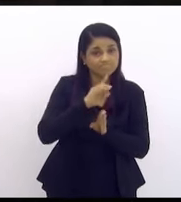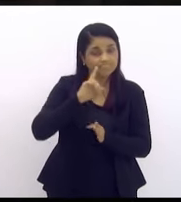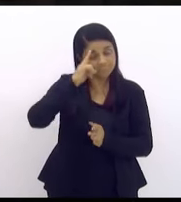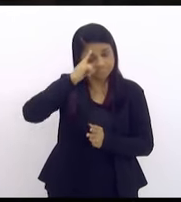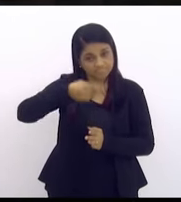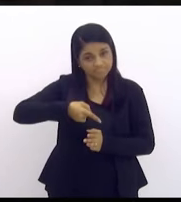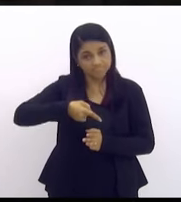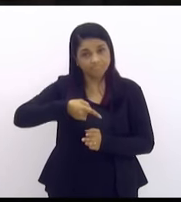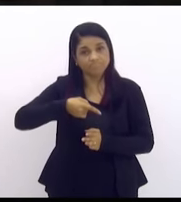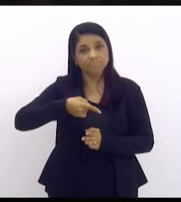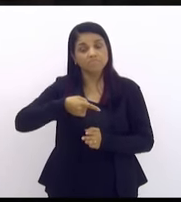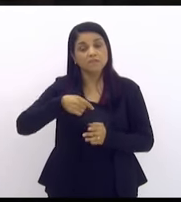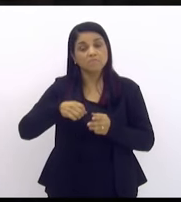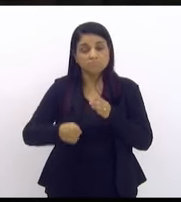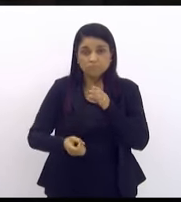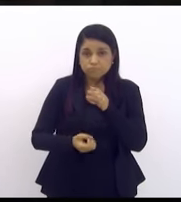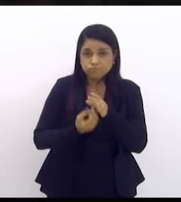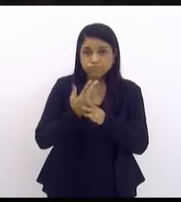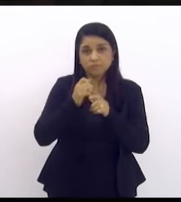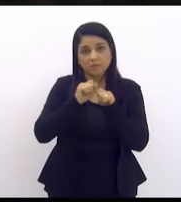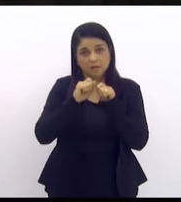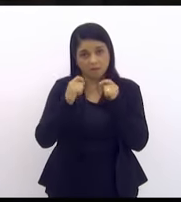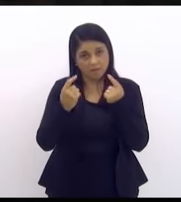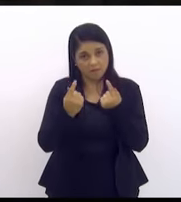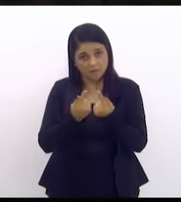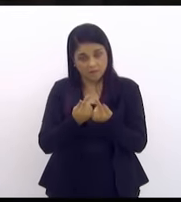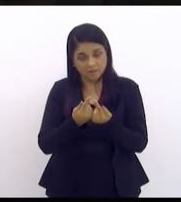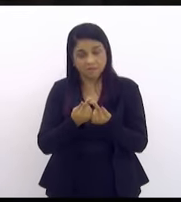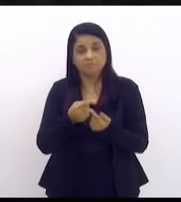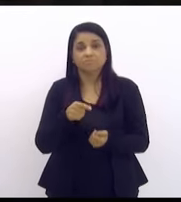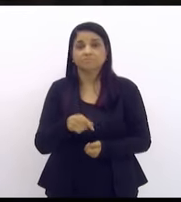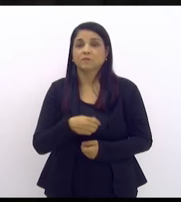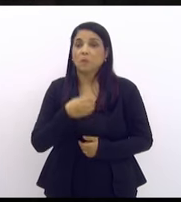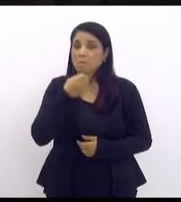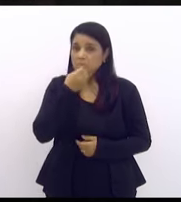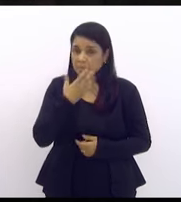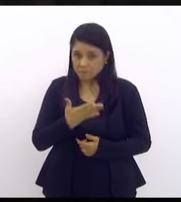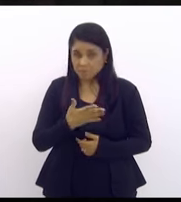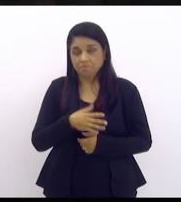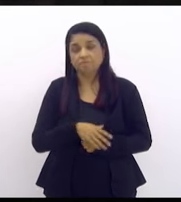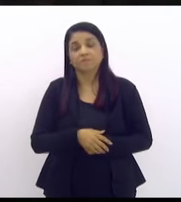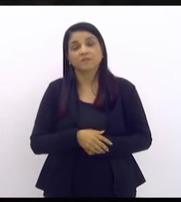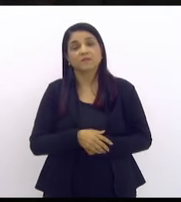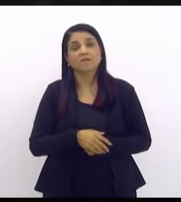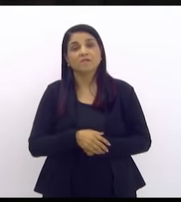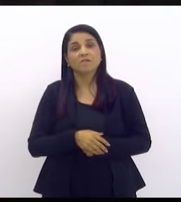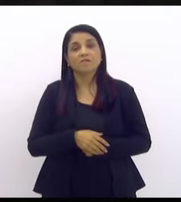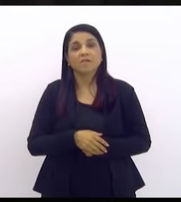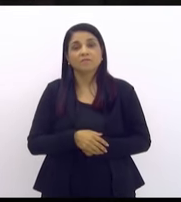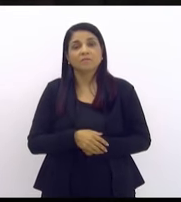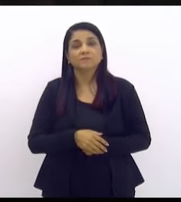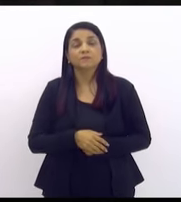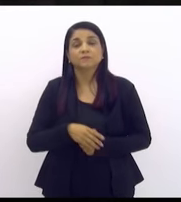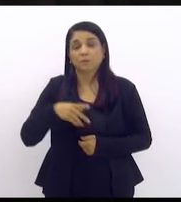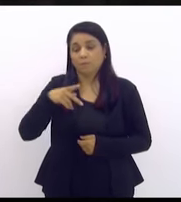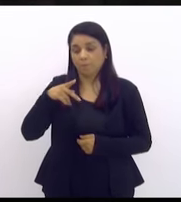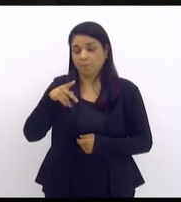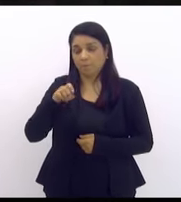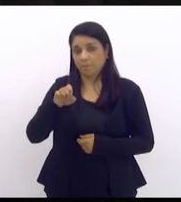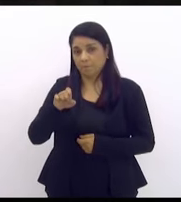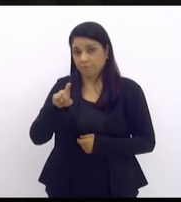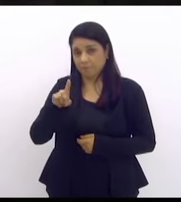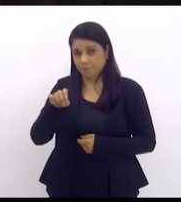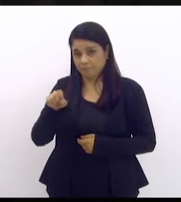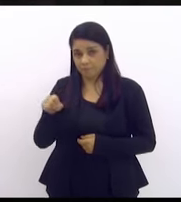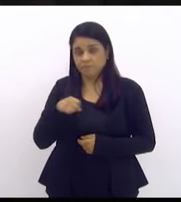determinação construída aqui a partir da LERJ. E, bom, começando por aí, né, a partir do PEDES, eu